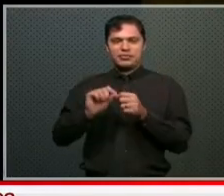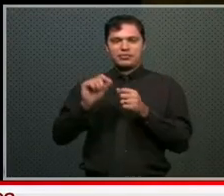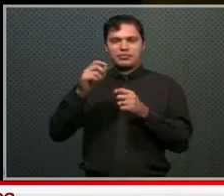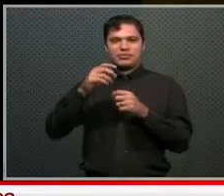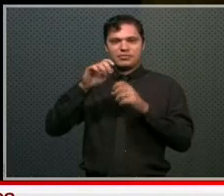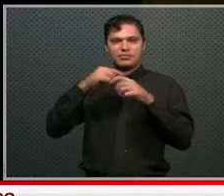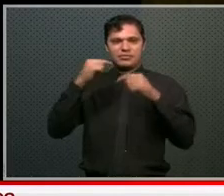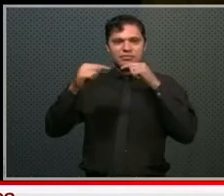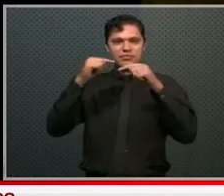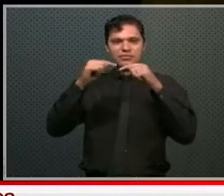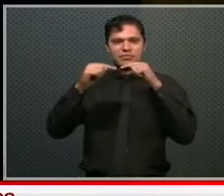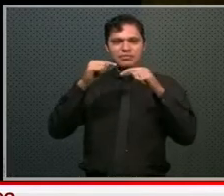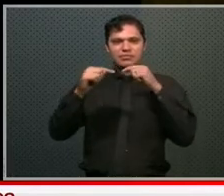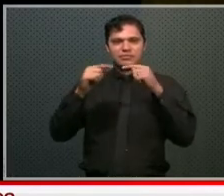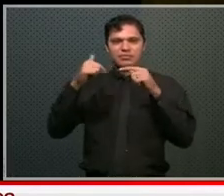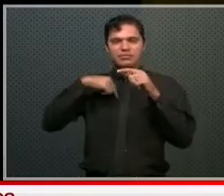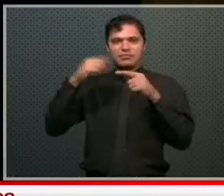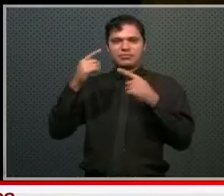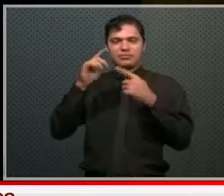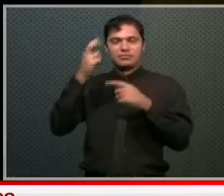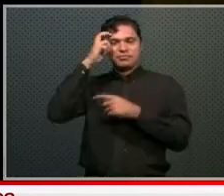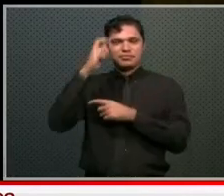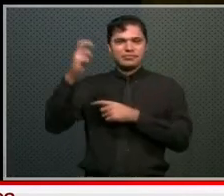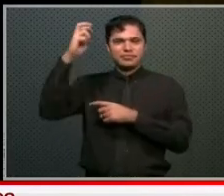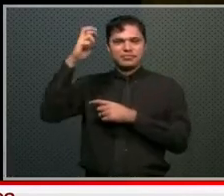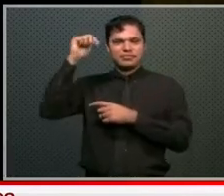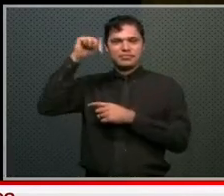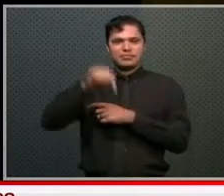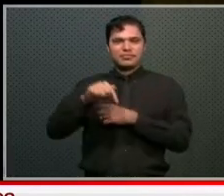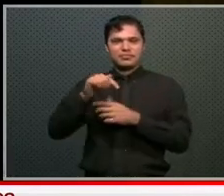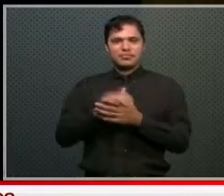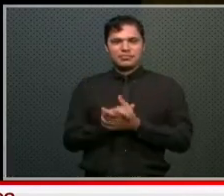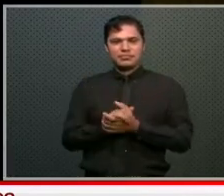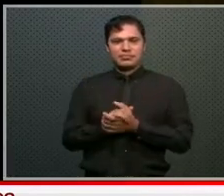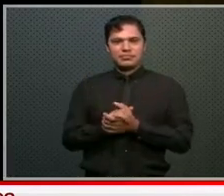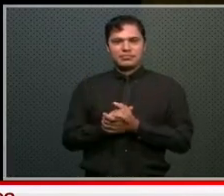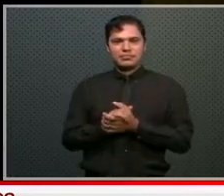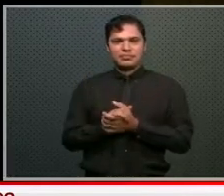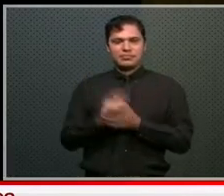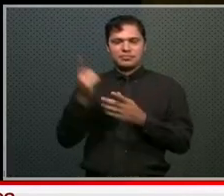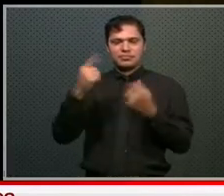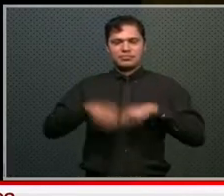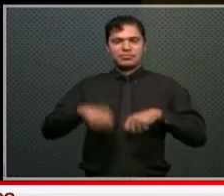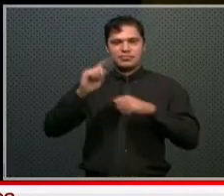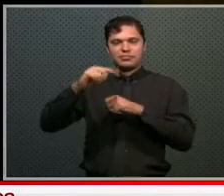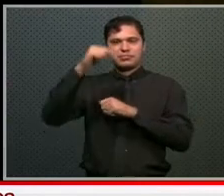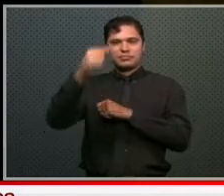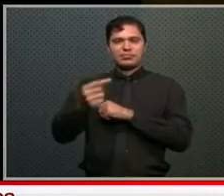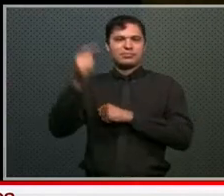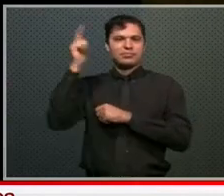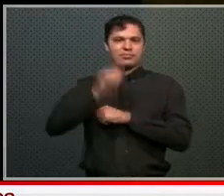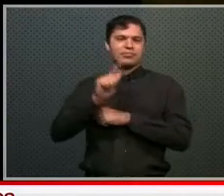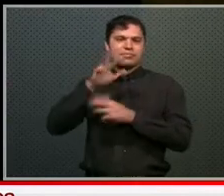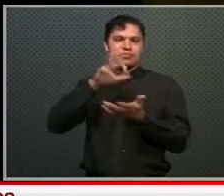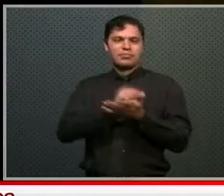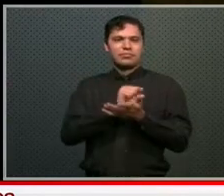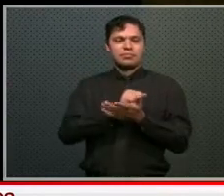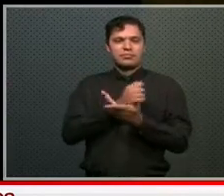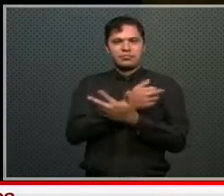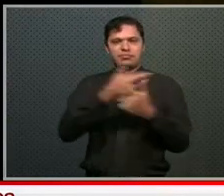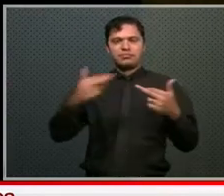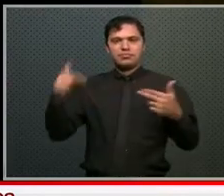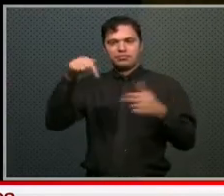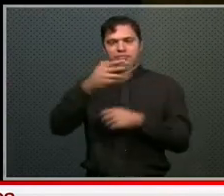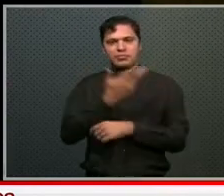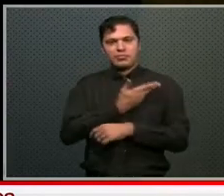discuta inteligência que leve ciência com mais agilidade mas que captura e demandas e tal Kleber e os demais